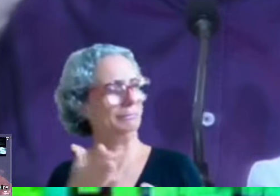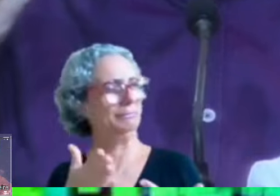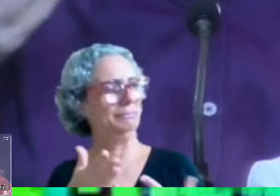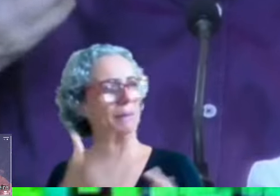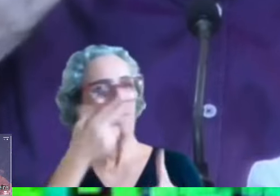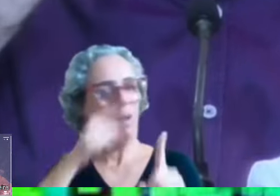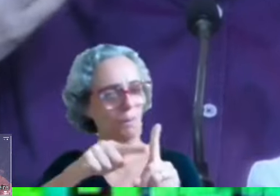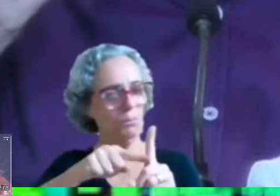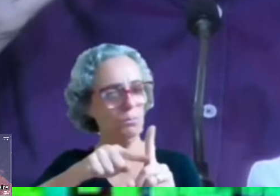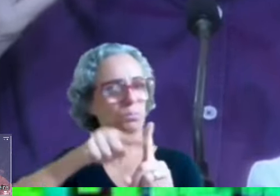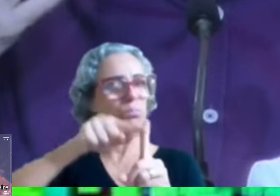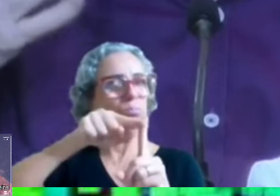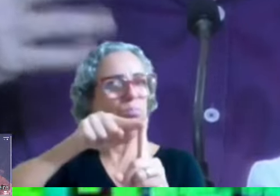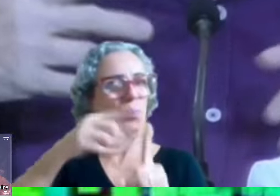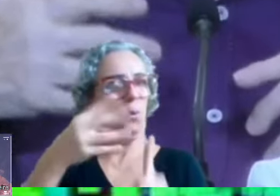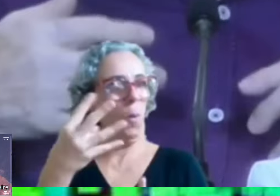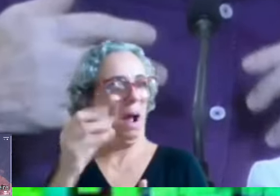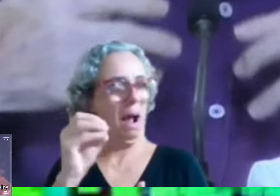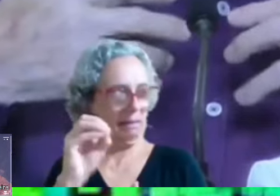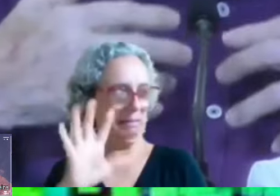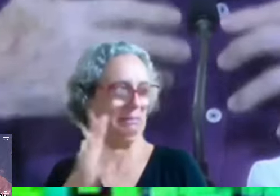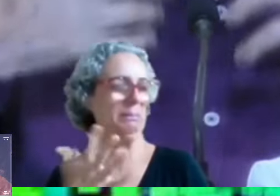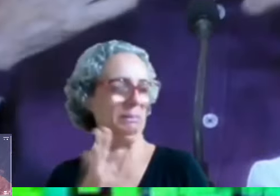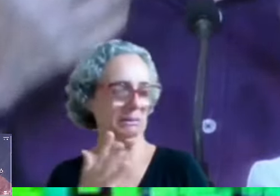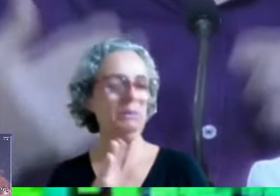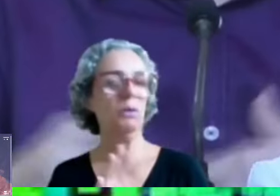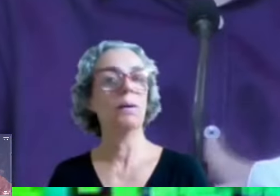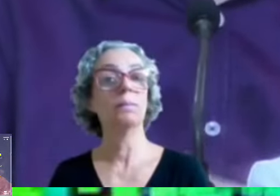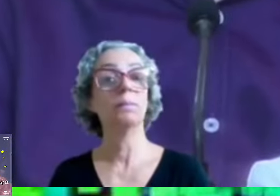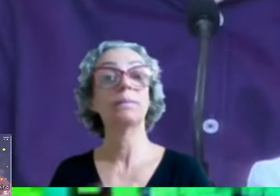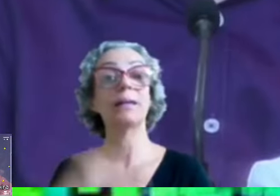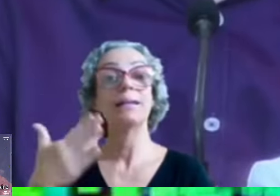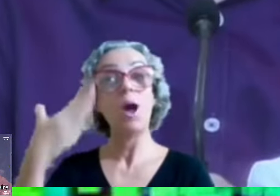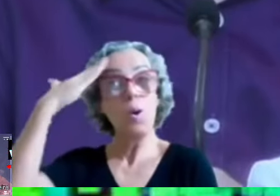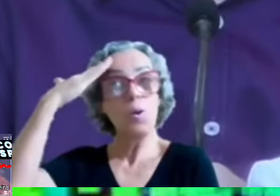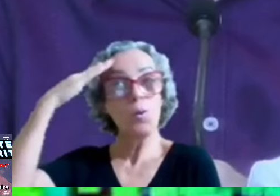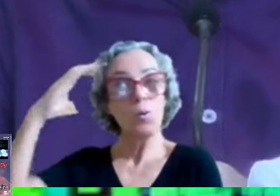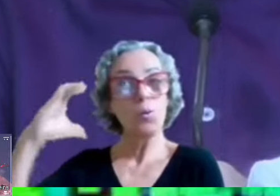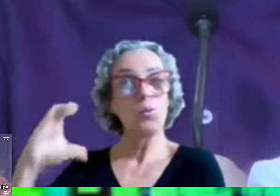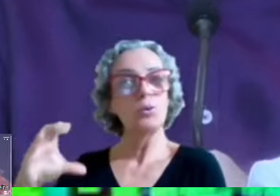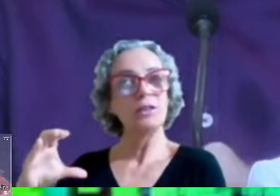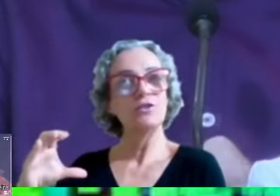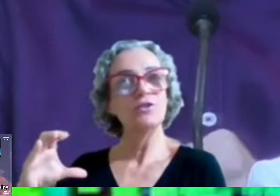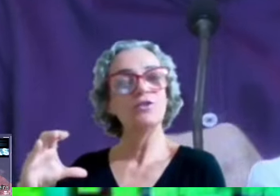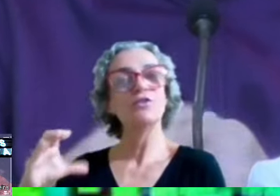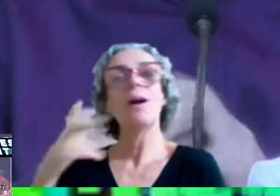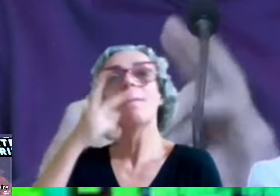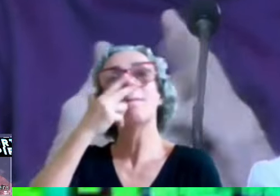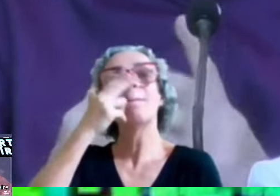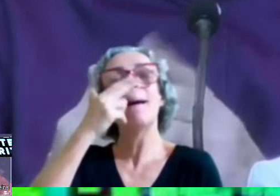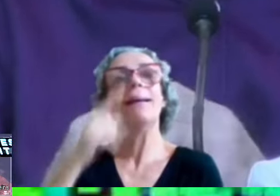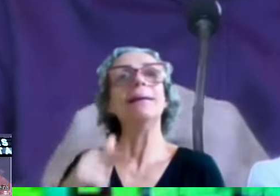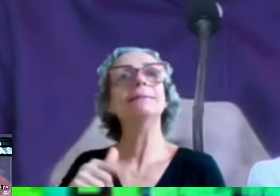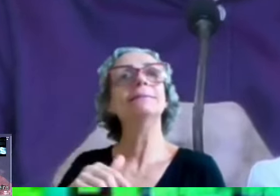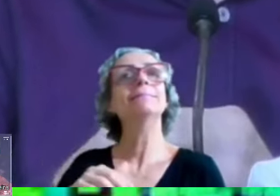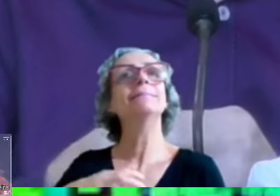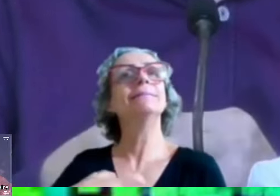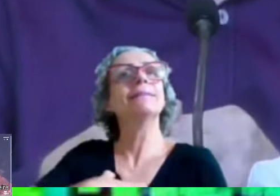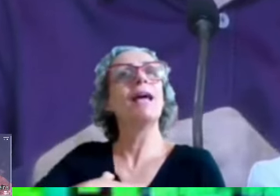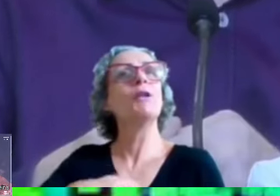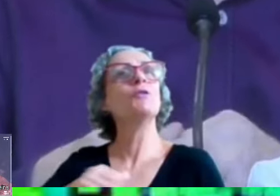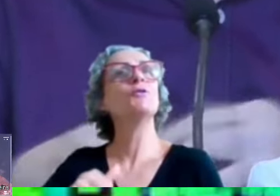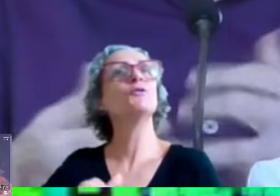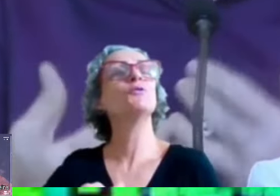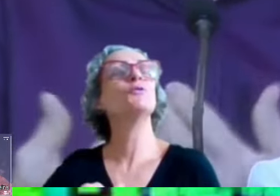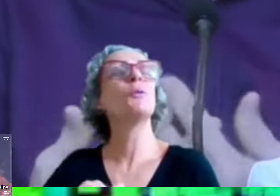Curitiba, ele deve ter dado um aspecto de calor maior. Mas aquelas 6 mil